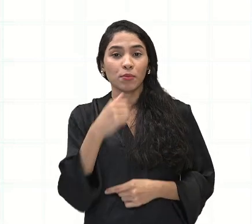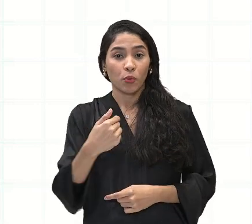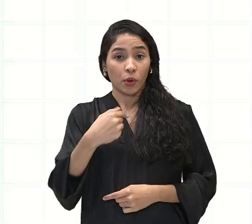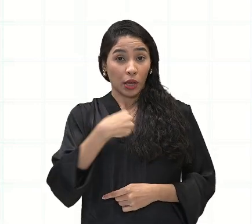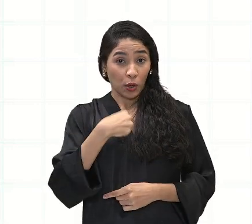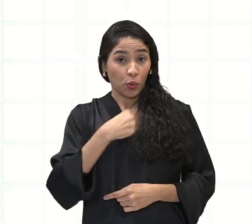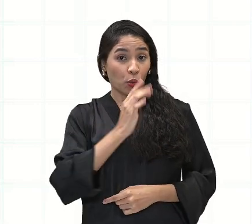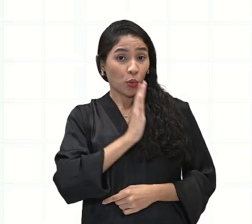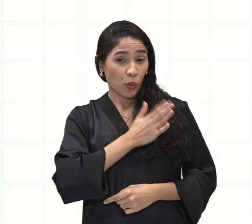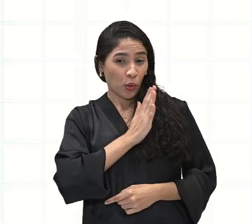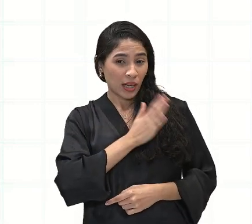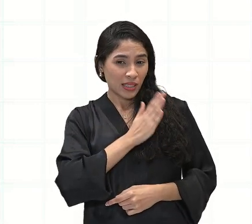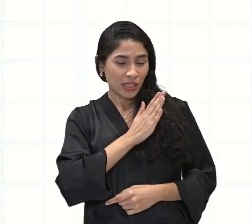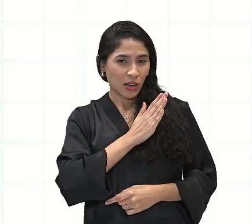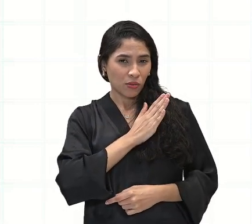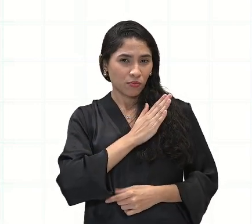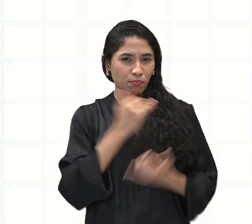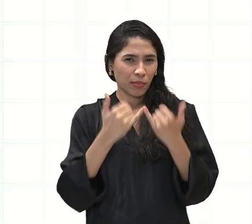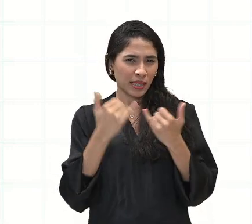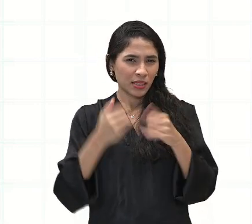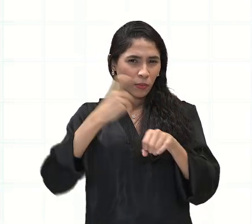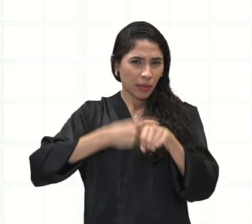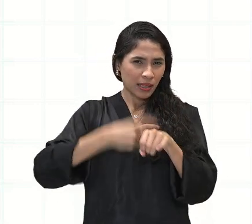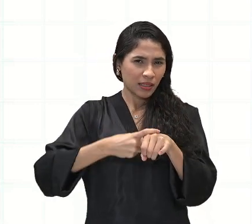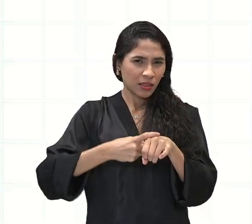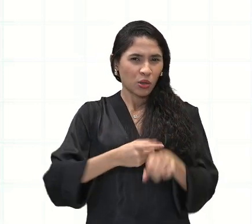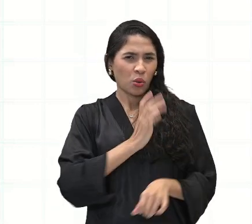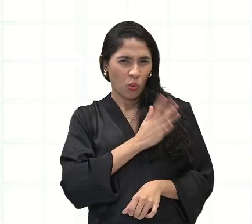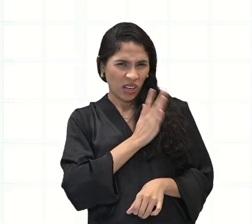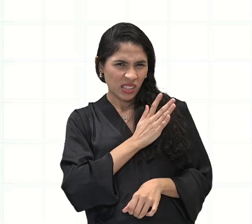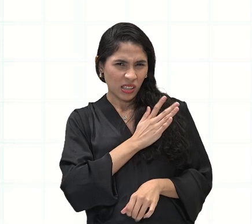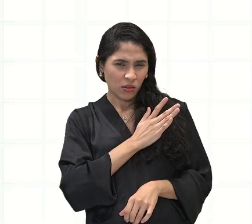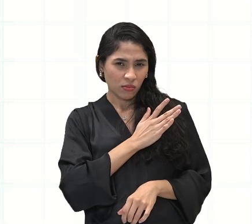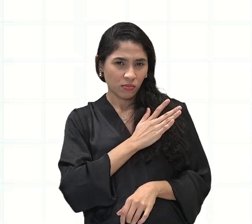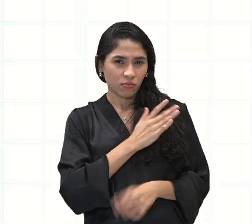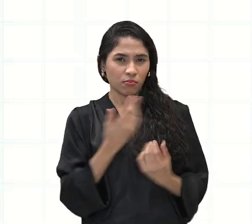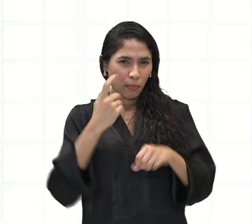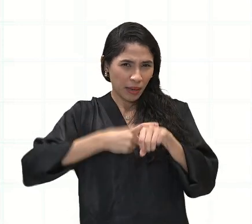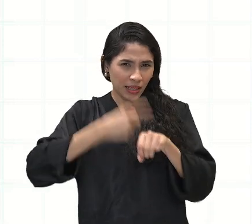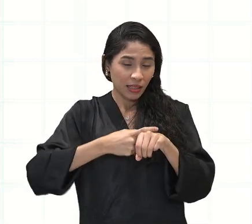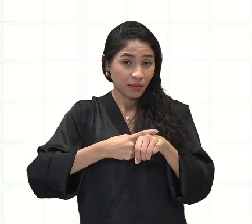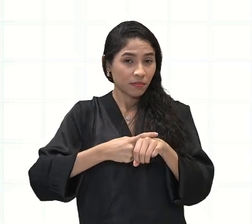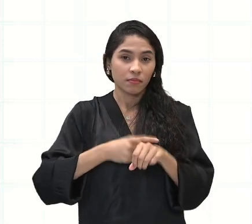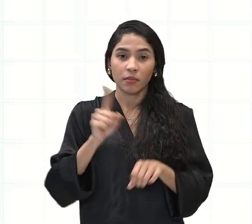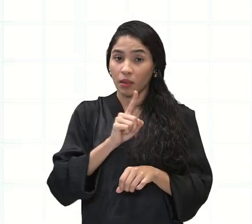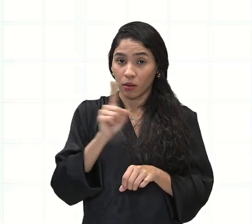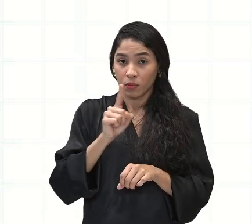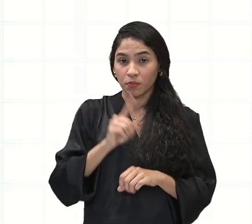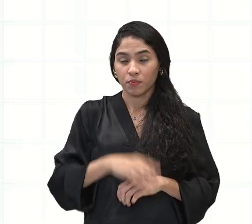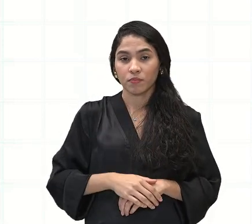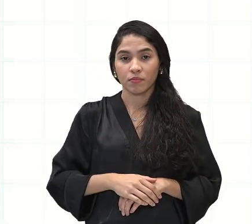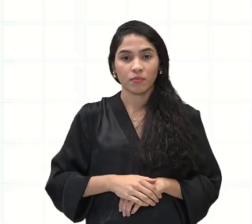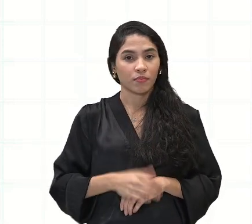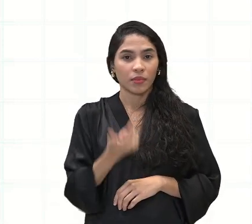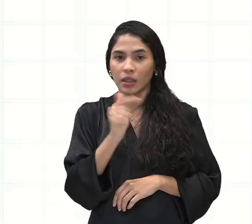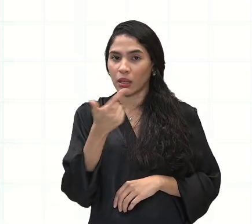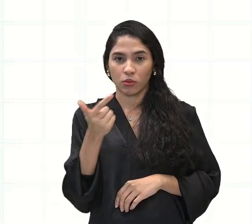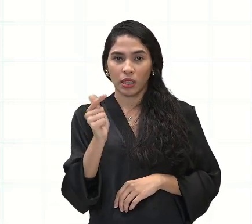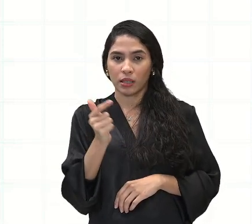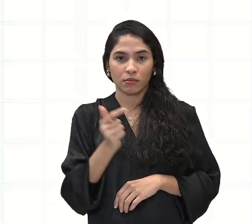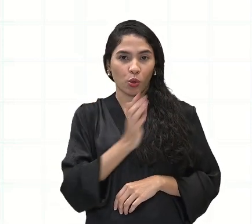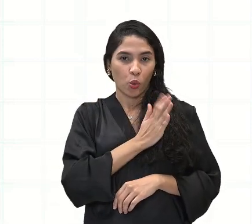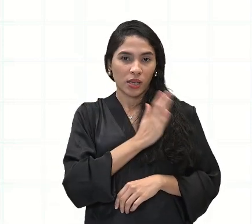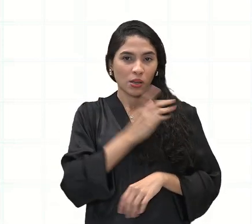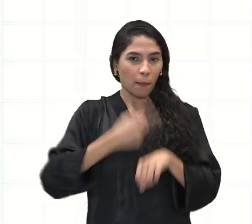O coração pode ser de pedra, a não ser que ele seja feito de forma artística e tudo mais. Não existe um coração de pedra, ele é feito ali